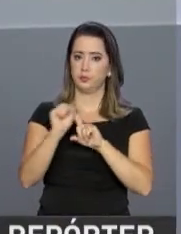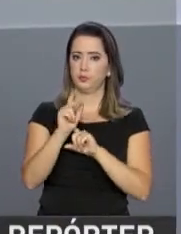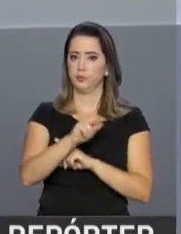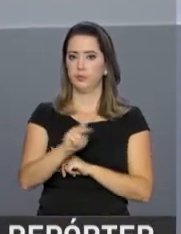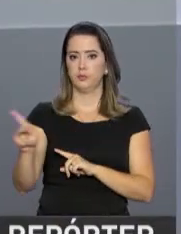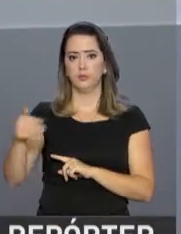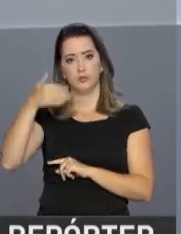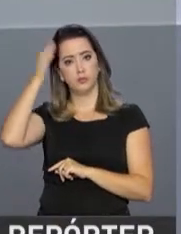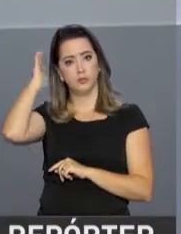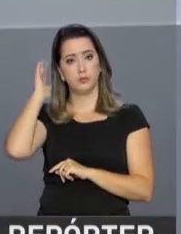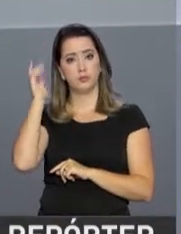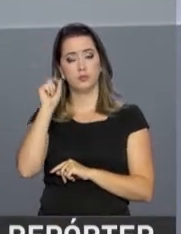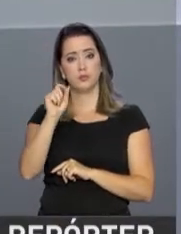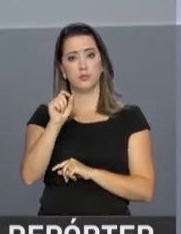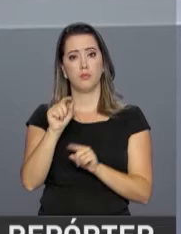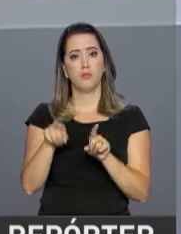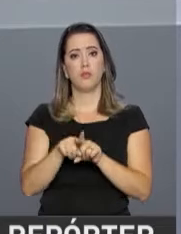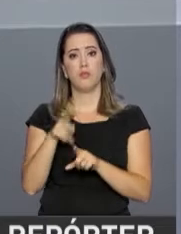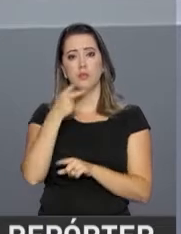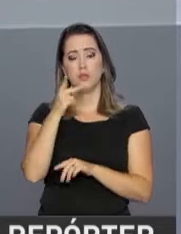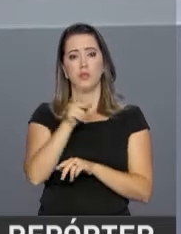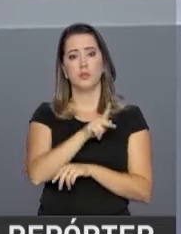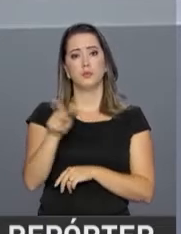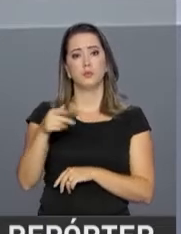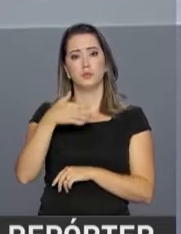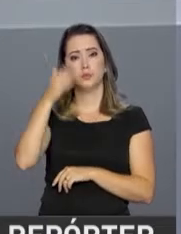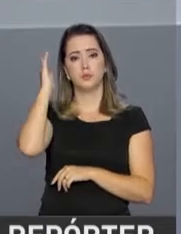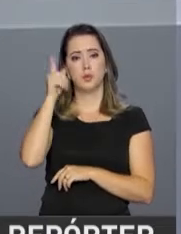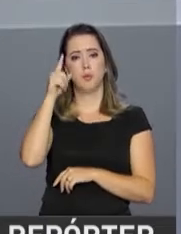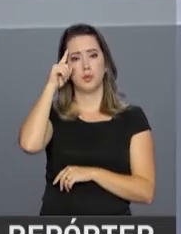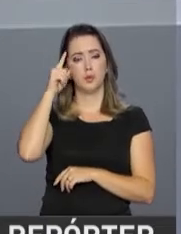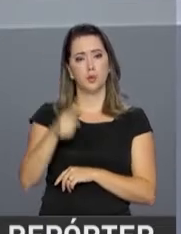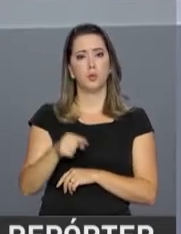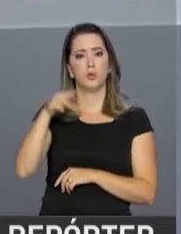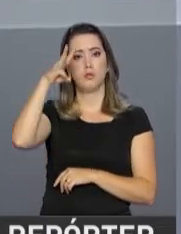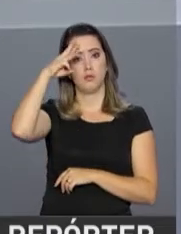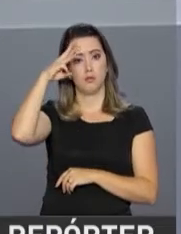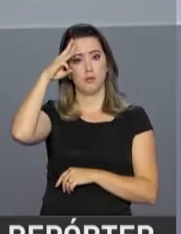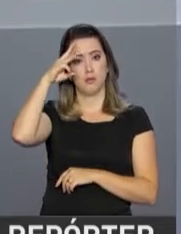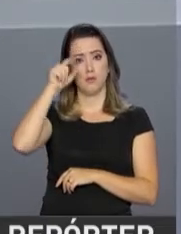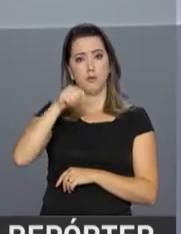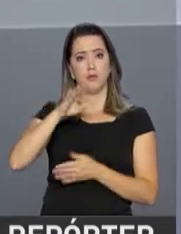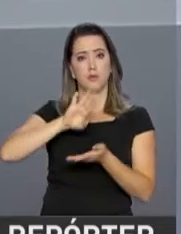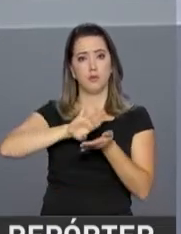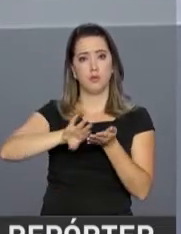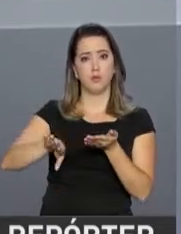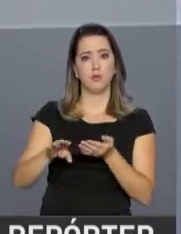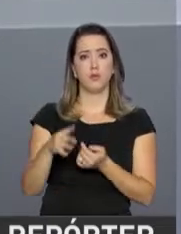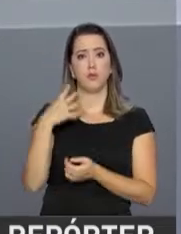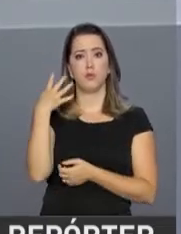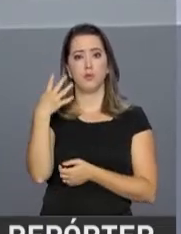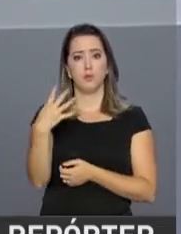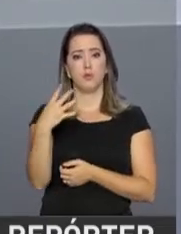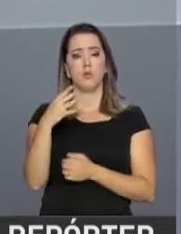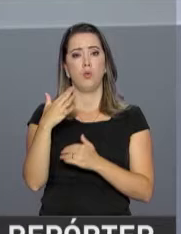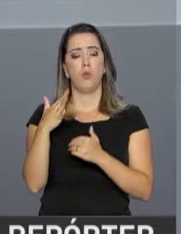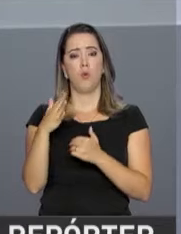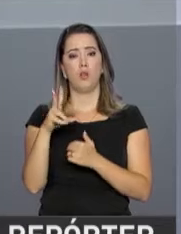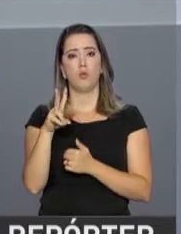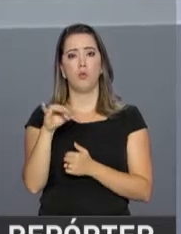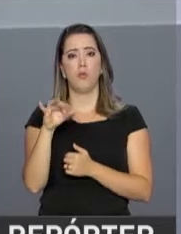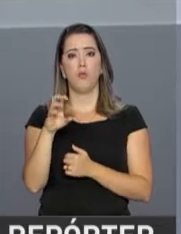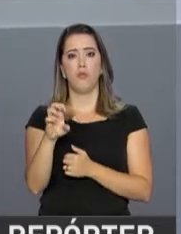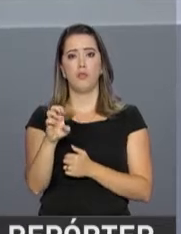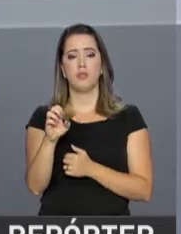presidência da república informou que o presidente michel temer determinou nesta terça feira o afastamento de quatro vice-presidentes